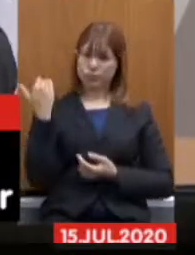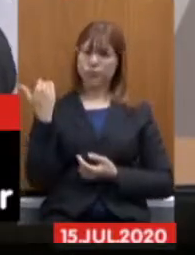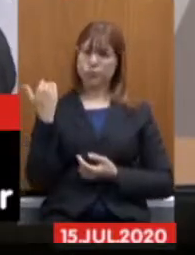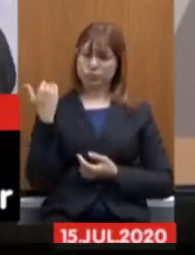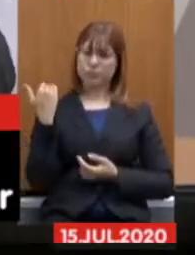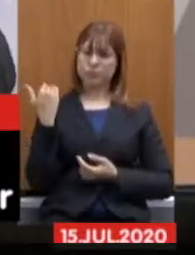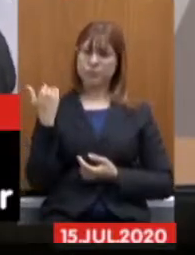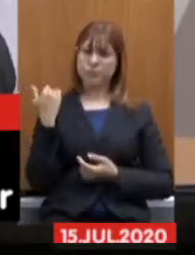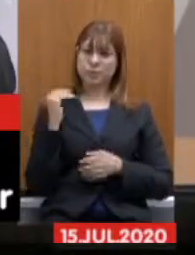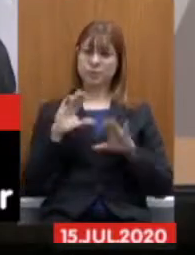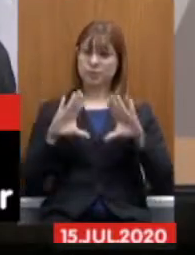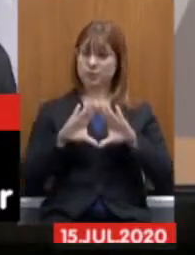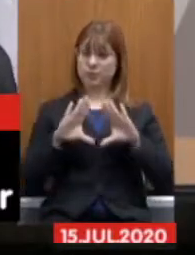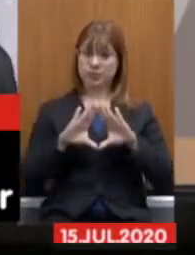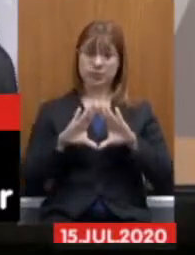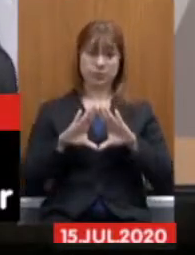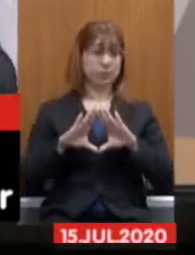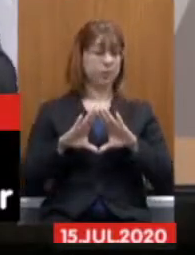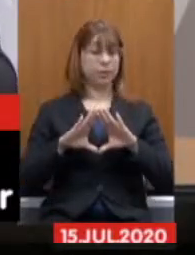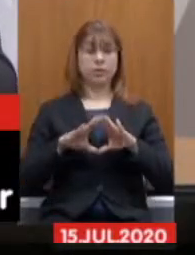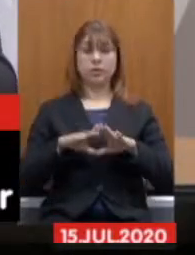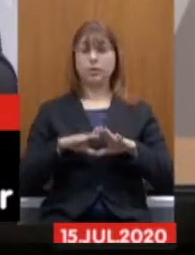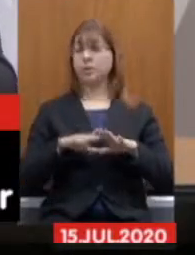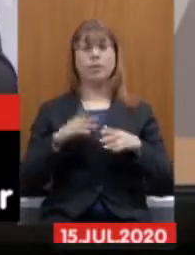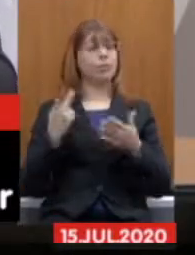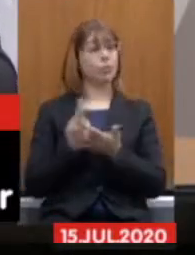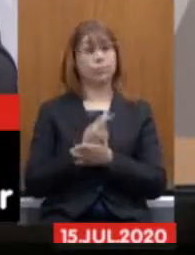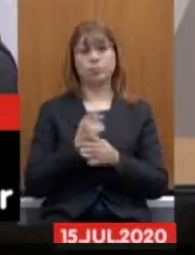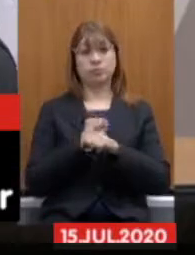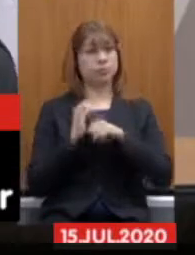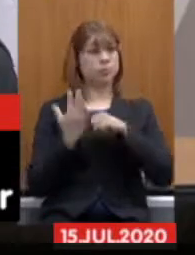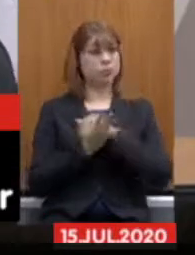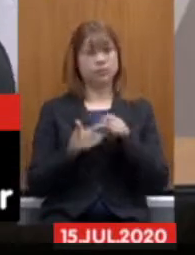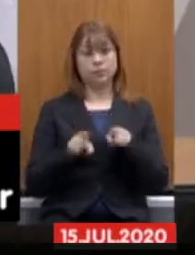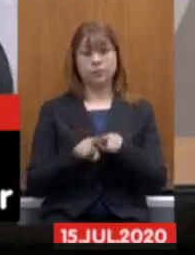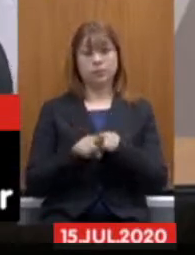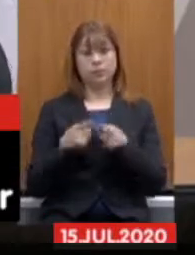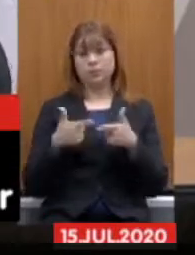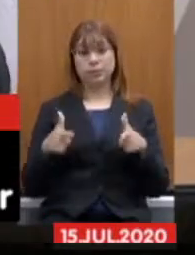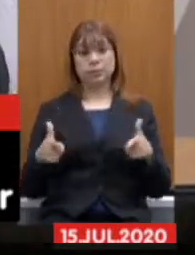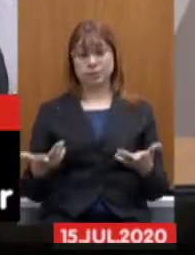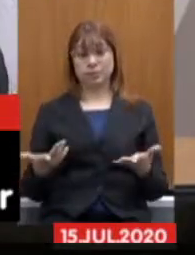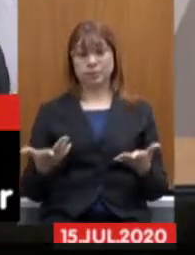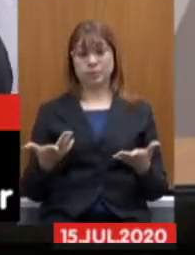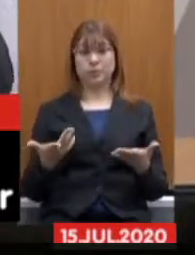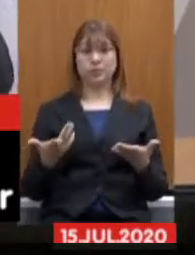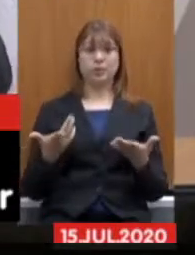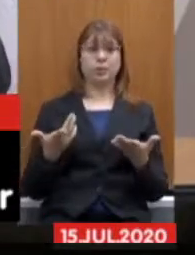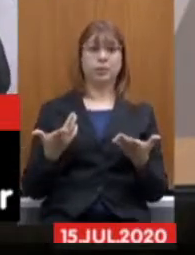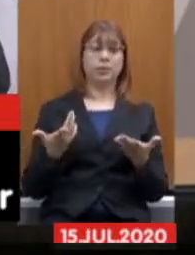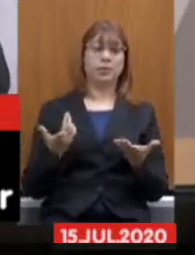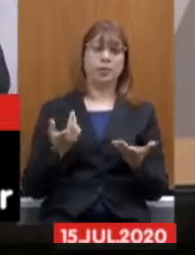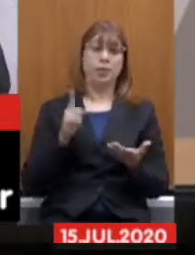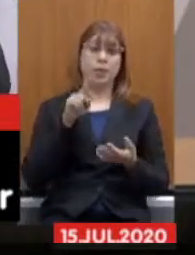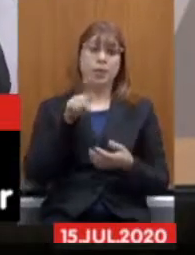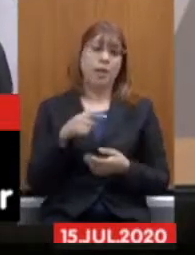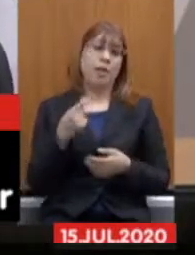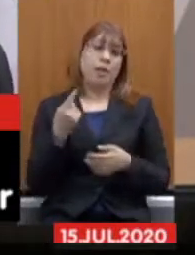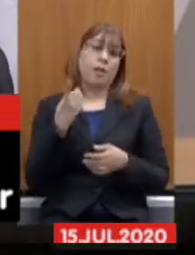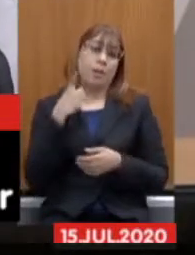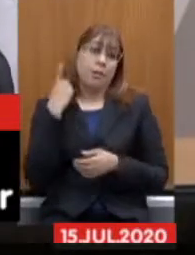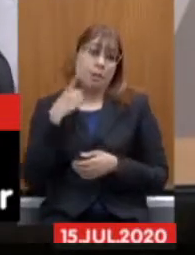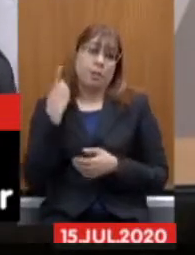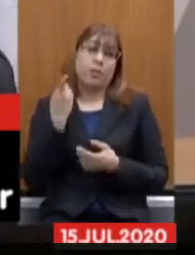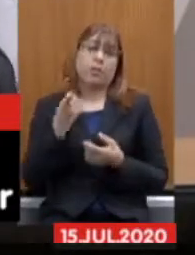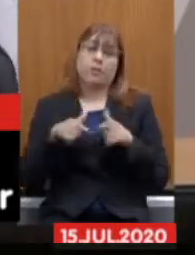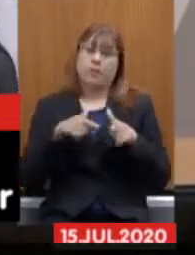a assembleia não estava trabalhando dentro do período da poderia e também não tinha nenhuma restrição a qualquer deputado